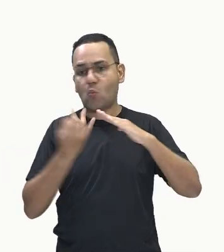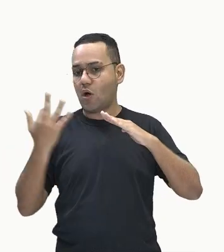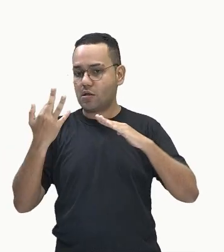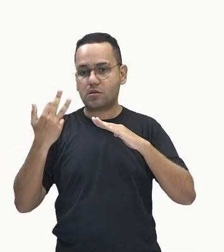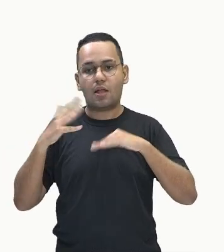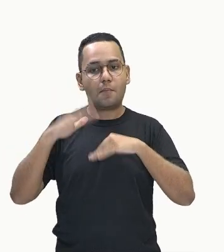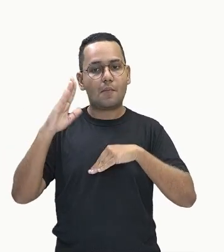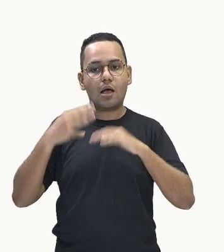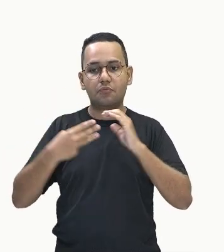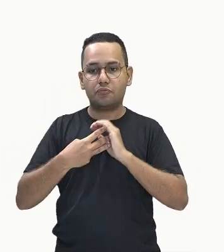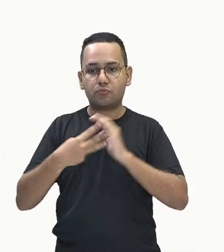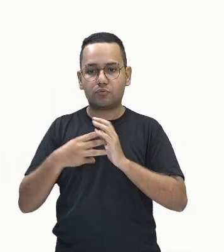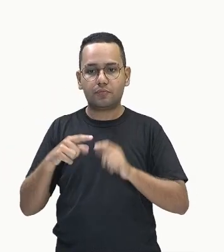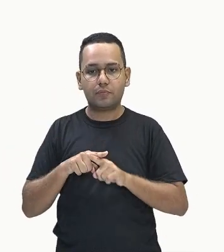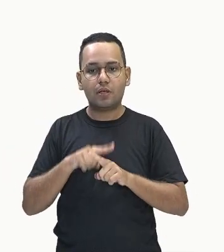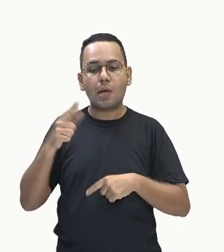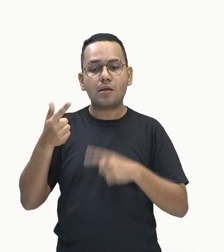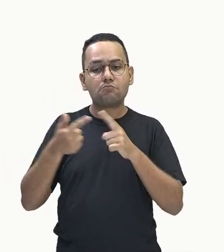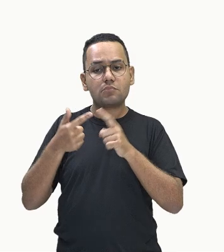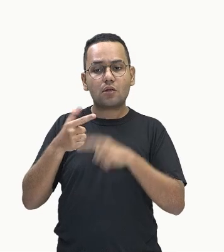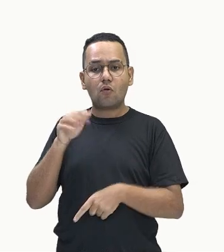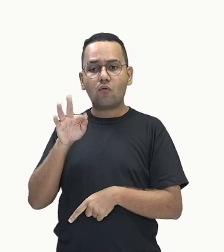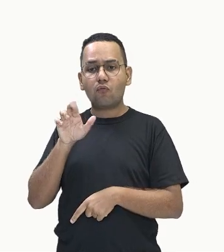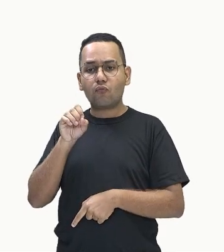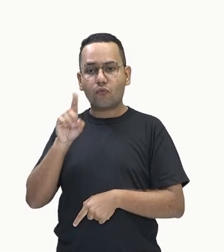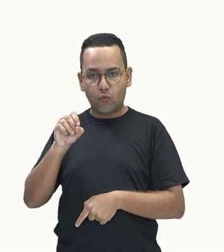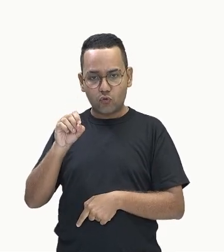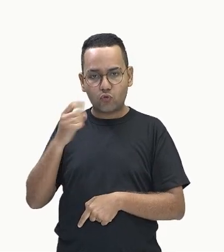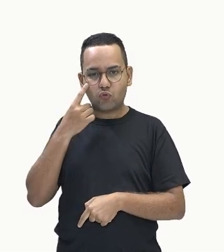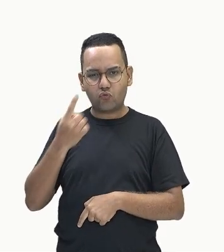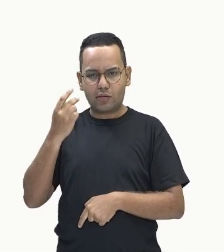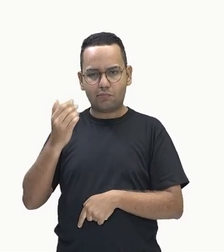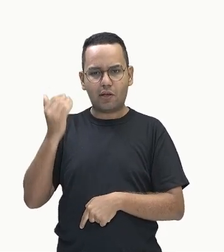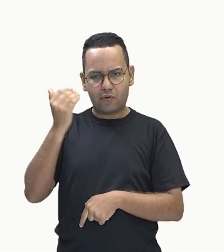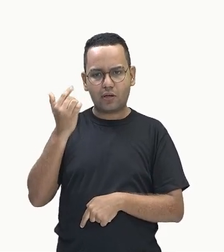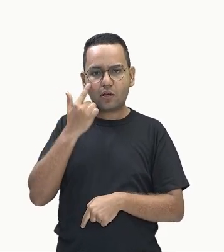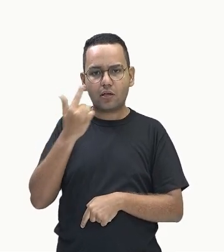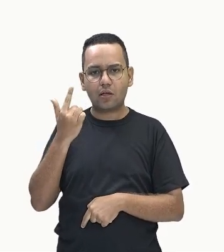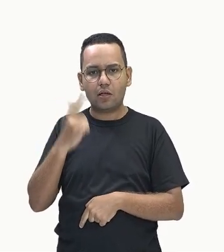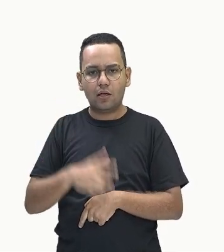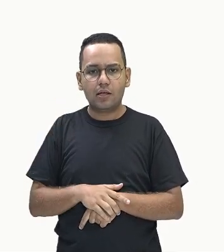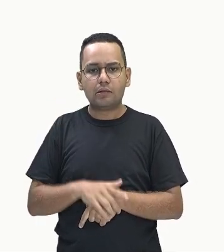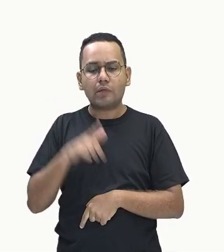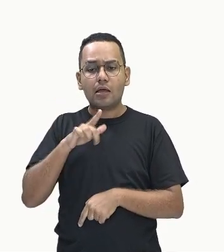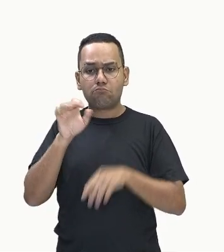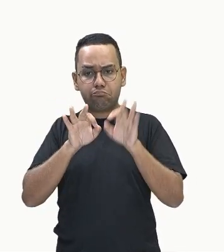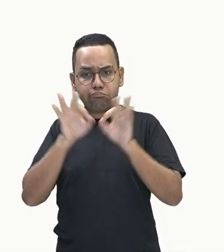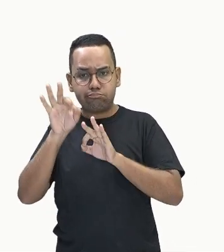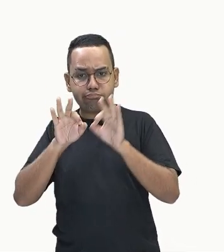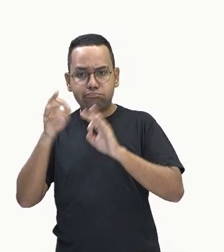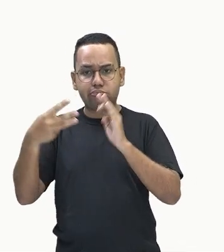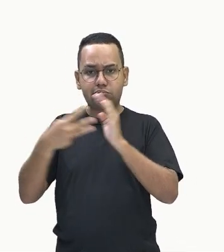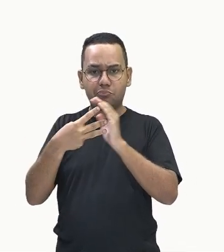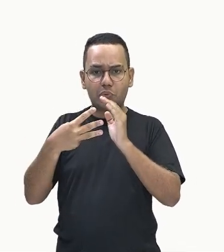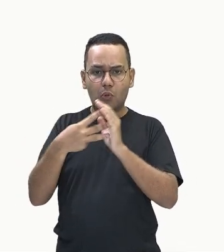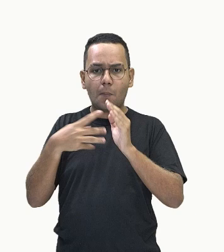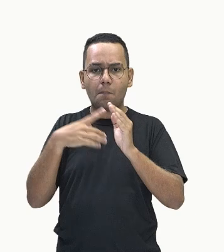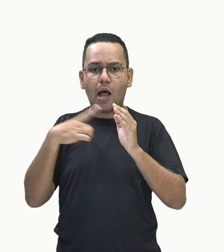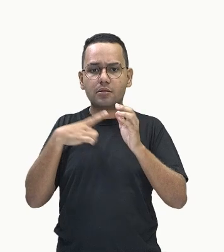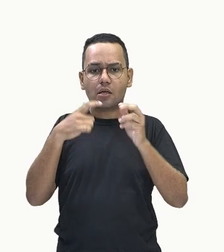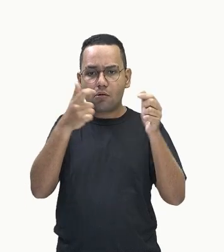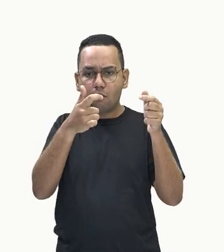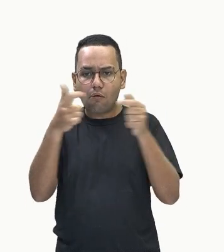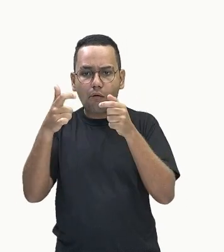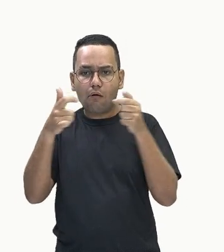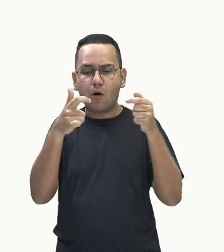tecido frouxo, onde ele é mais mole, tem muito mais matriz extracelular e elas têm muito espaço entre elas. E isso